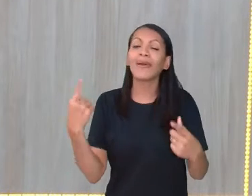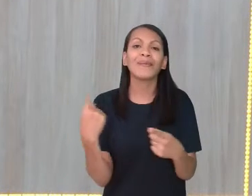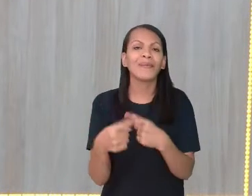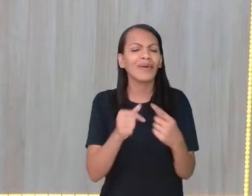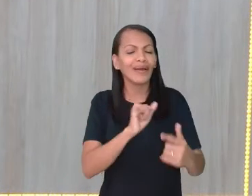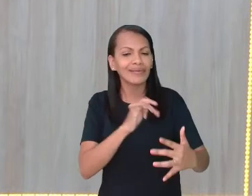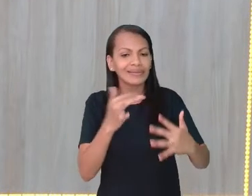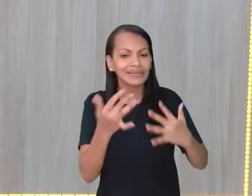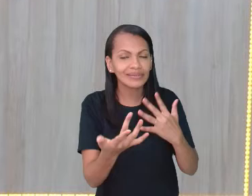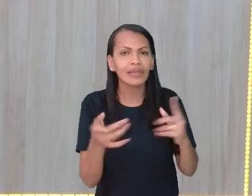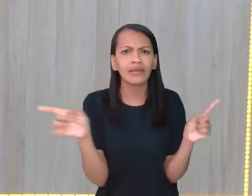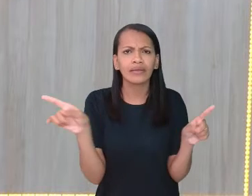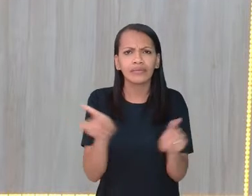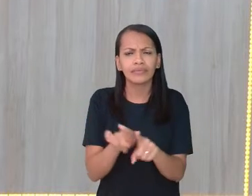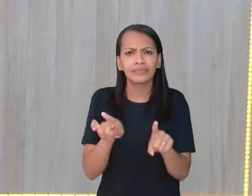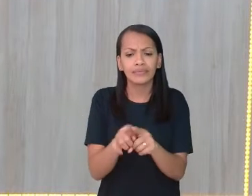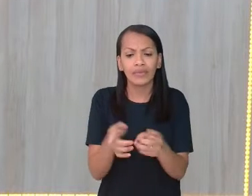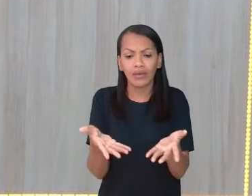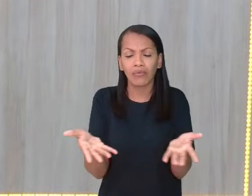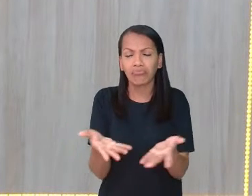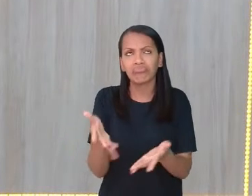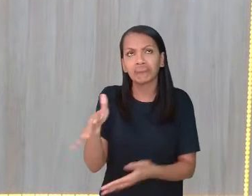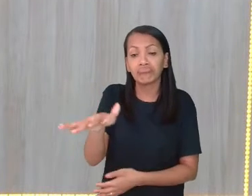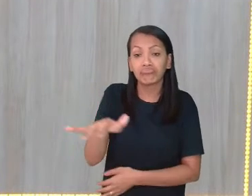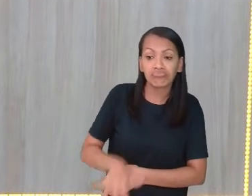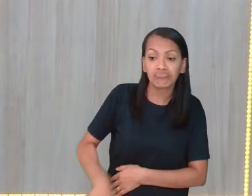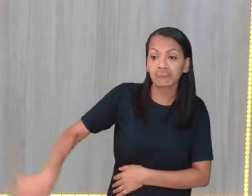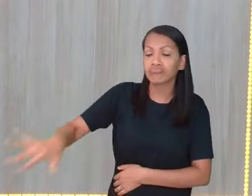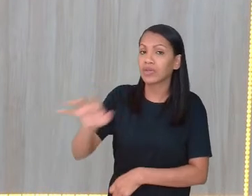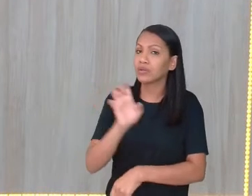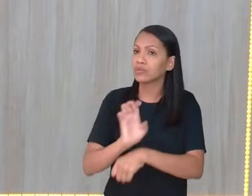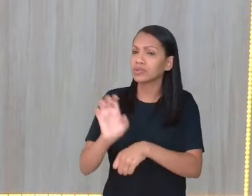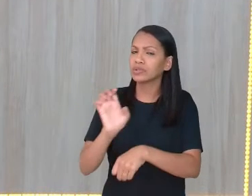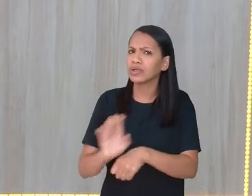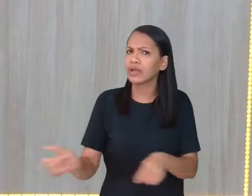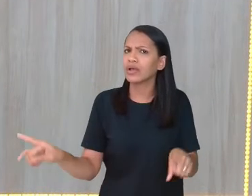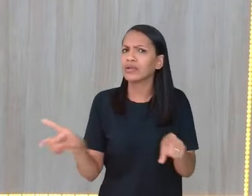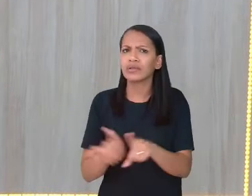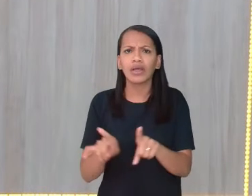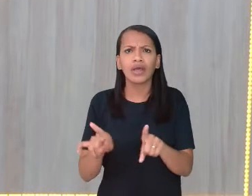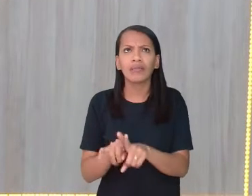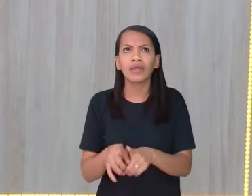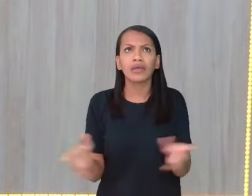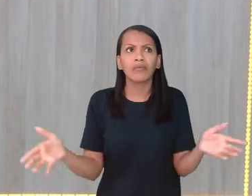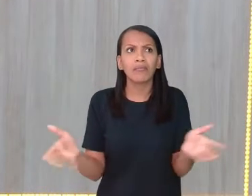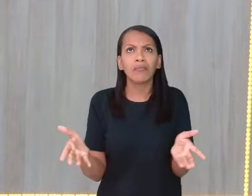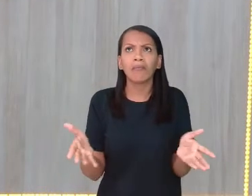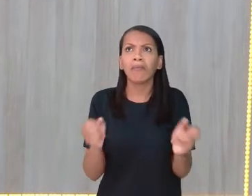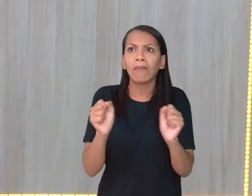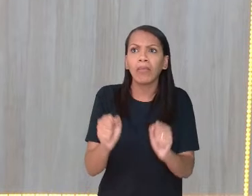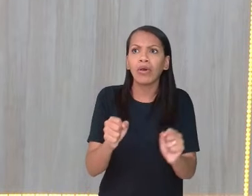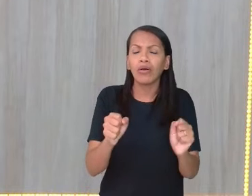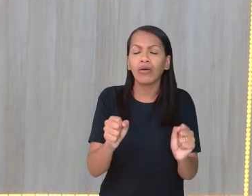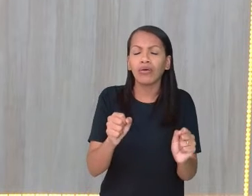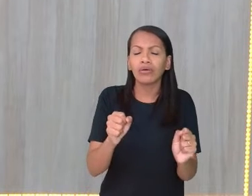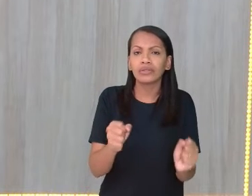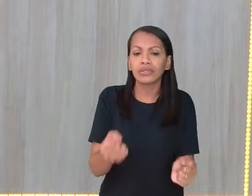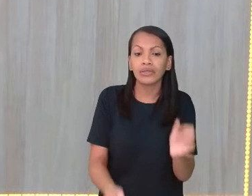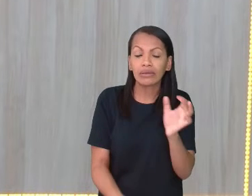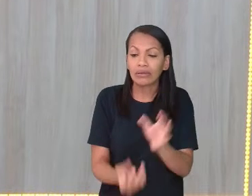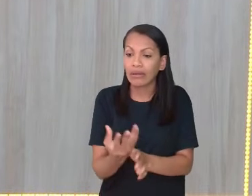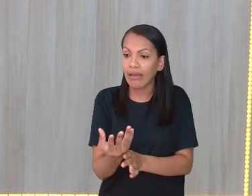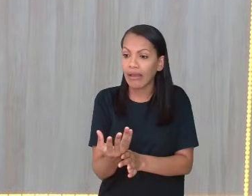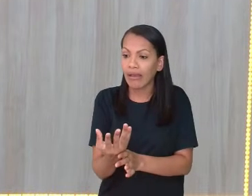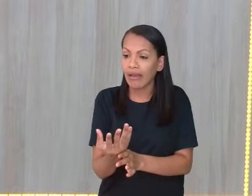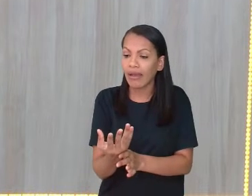momento, pode ser regional, mas daqui a pouco ele pode estar ali no âmbito nacional. E isso tem que ser